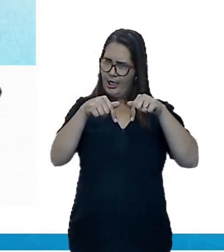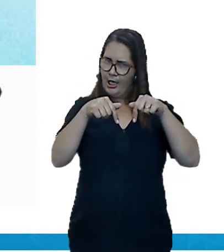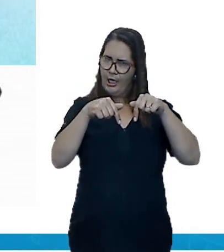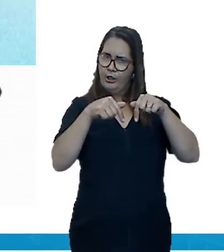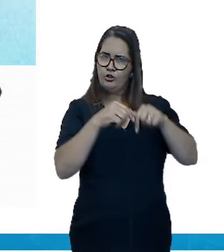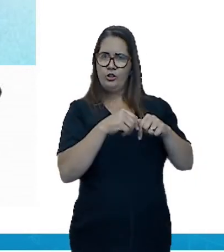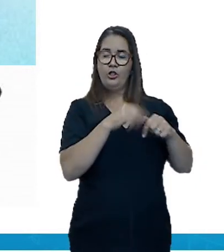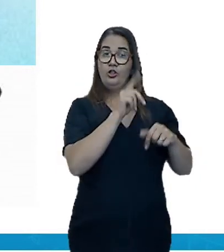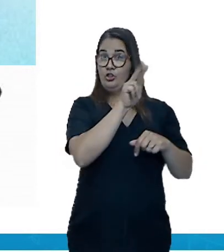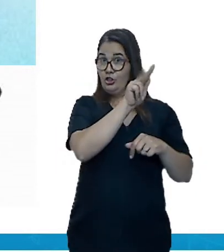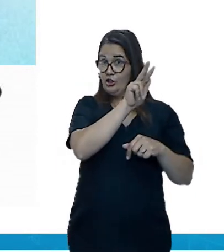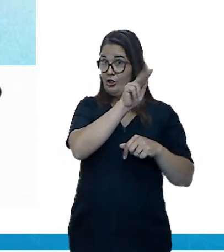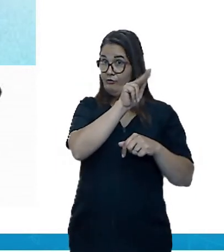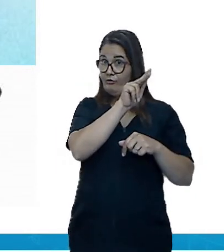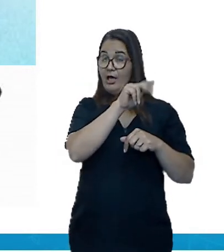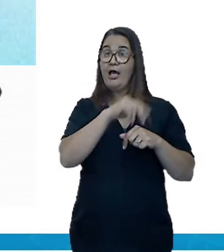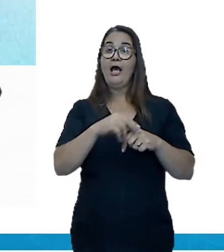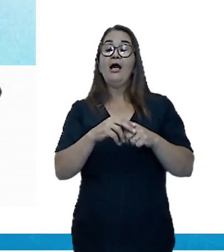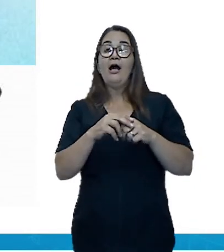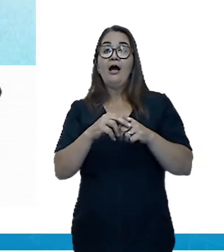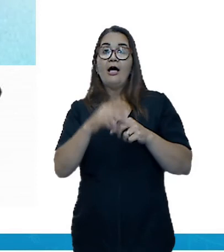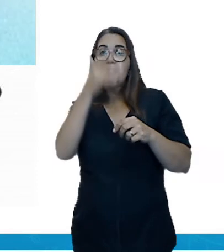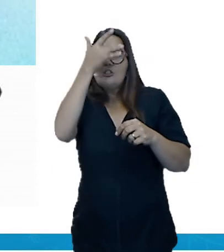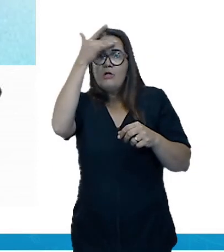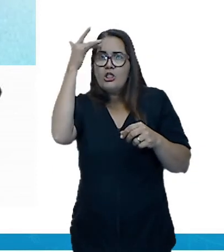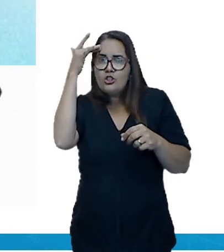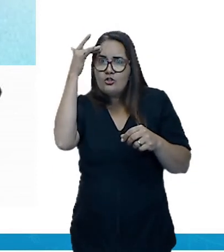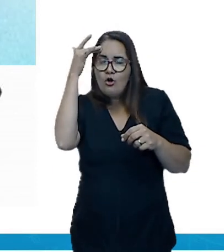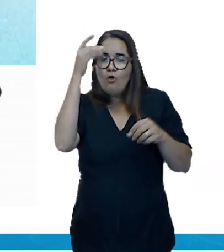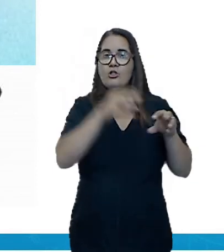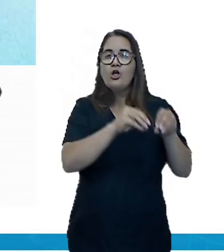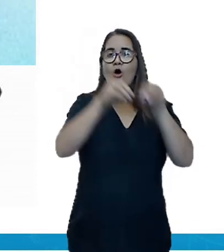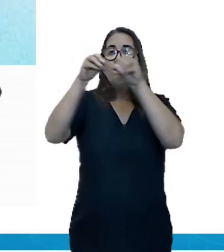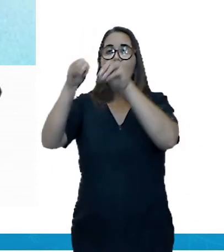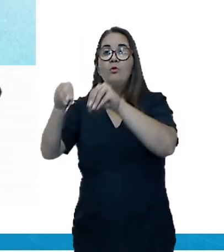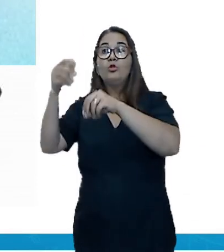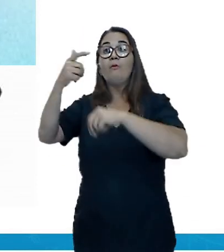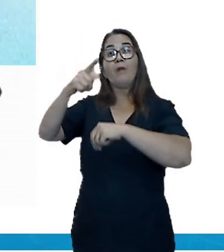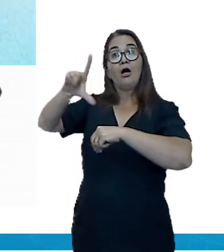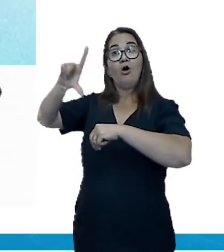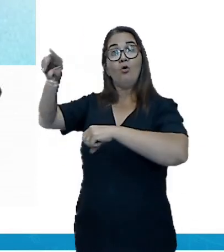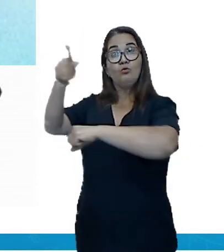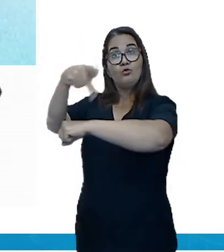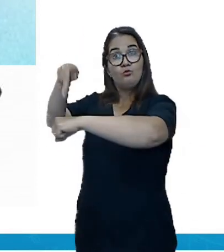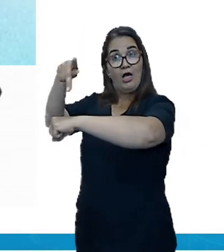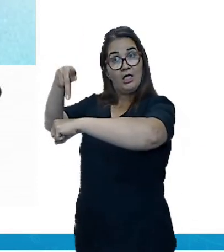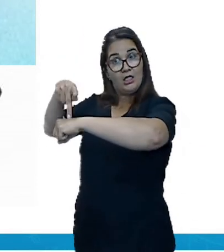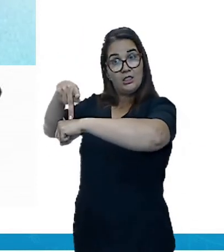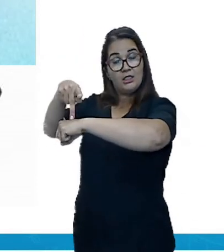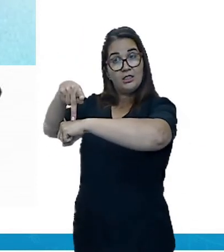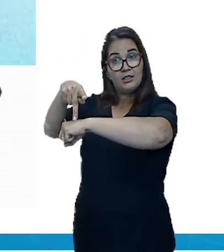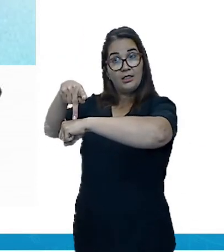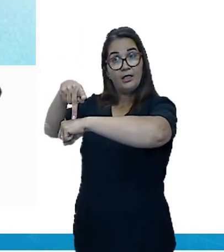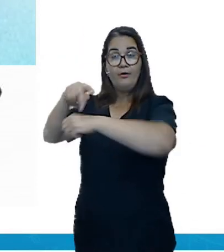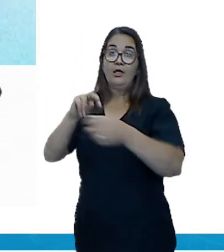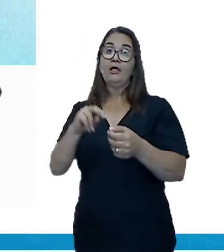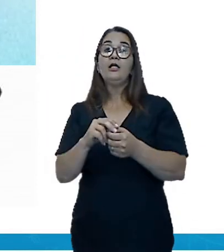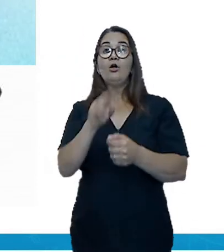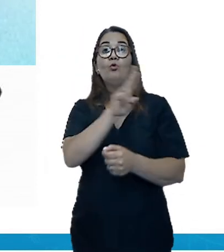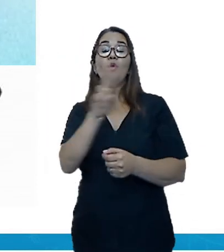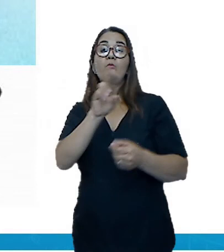profissionalmente, economicamente, para conseguir lá fora o que não consegue aqui dentro, ou até mesmo o sistema cultural.